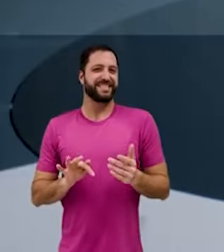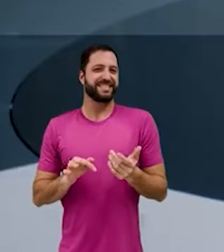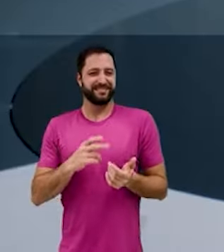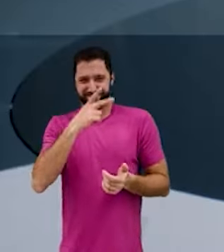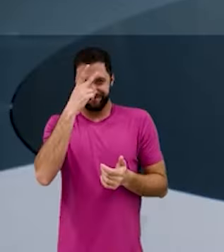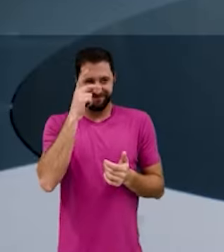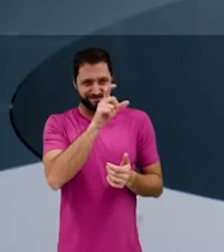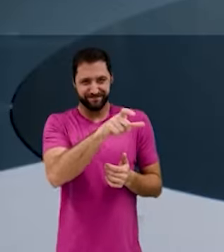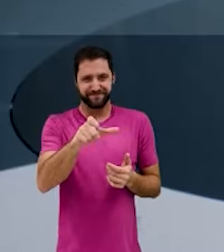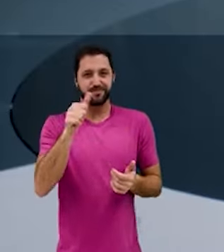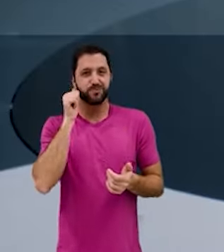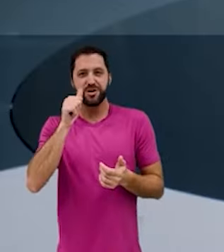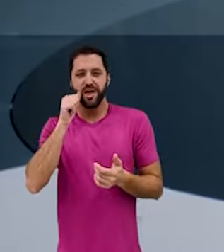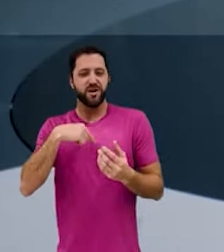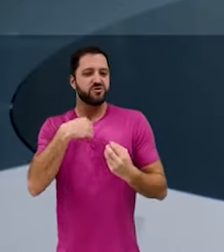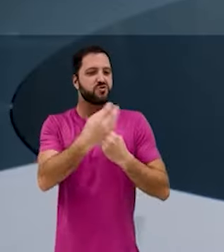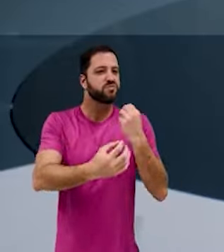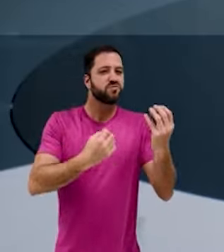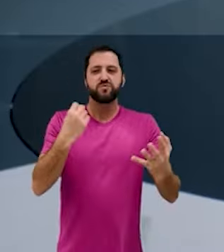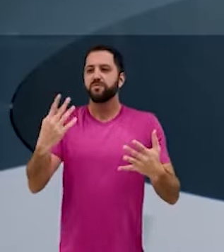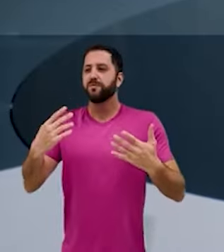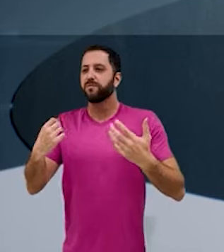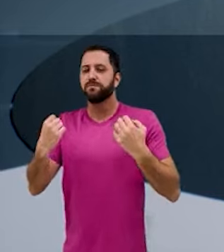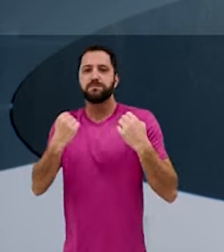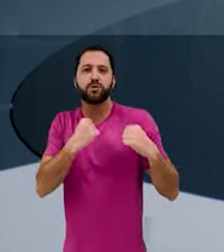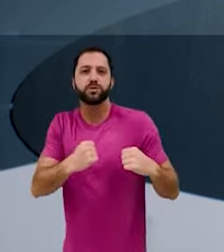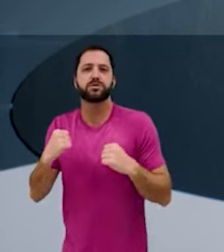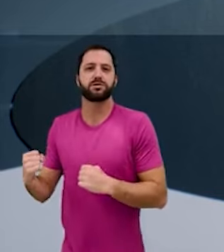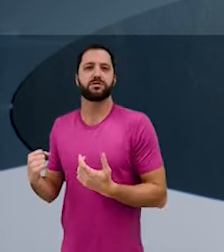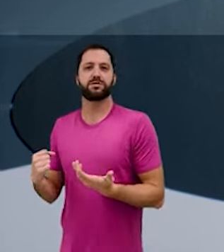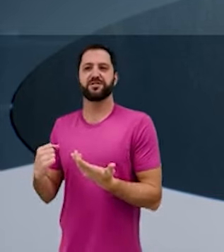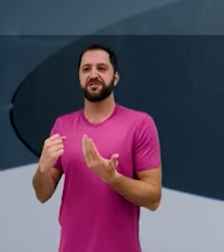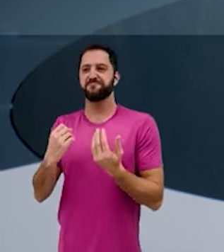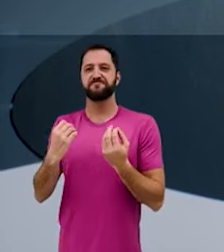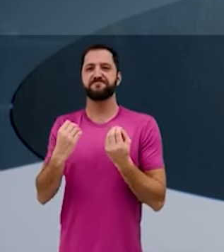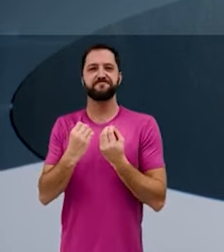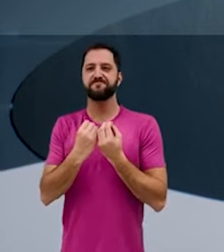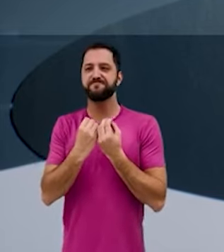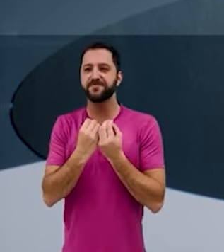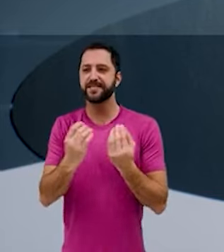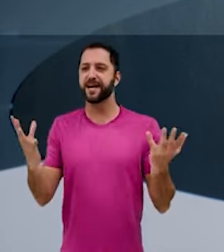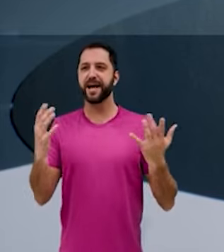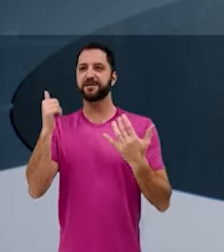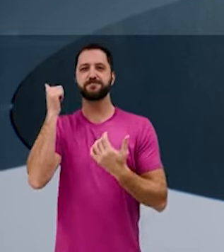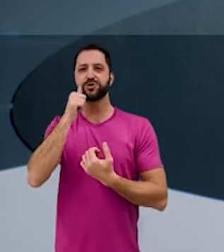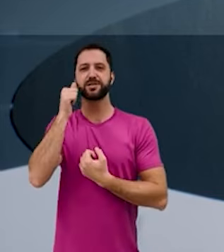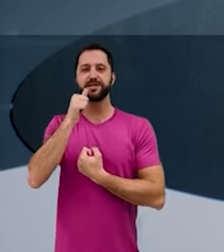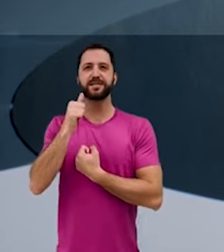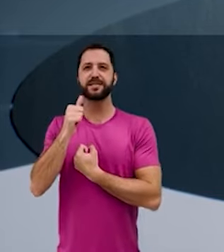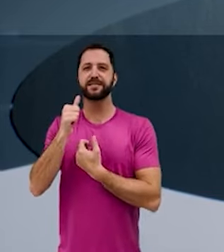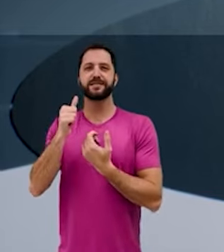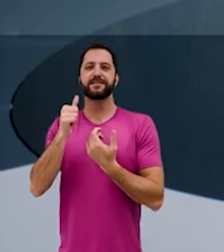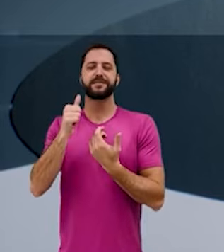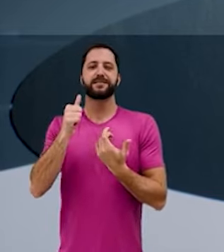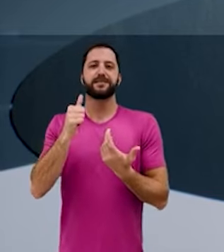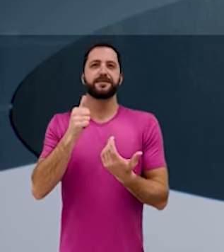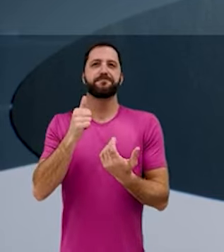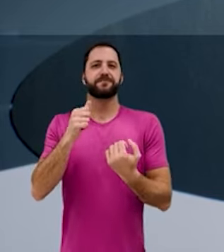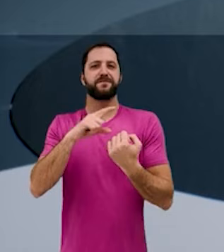esse impacto que eu consigo levar para as mulheres, essa força, essa voz, essa coisa do, não do